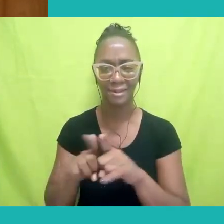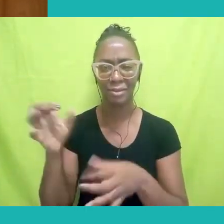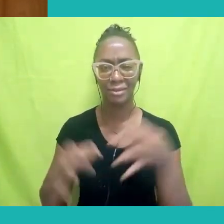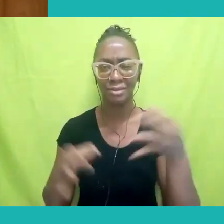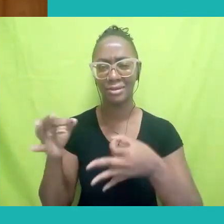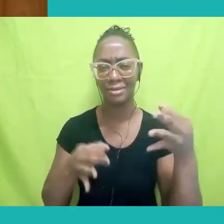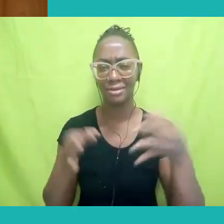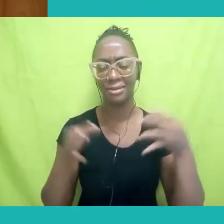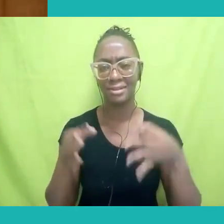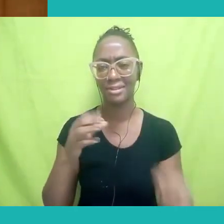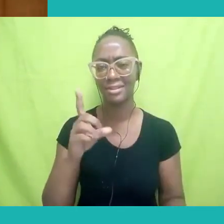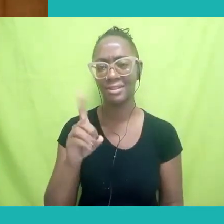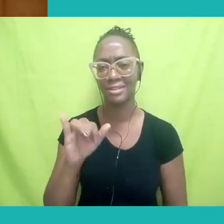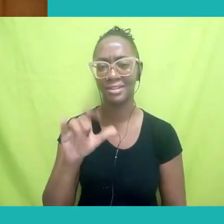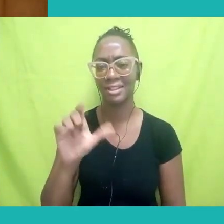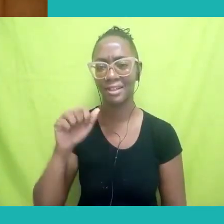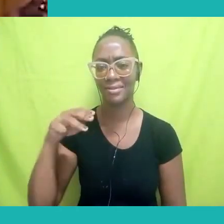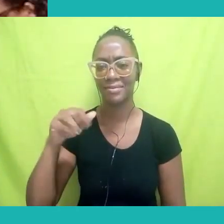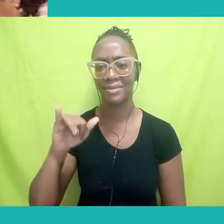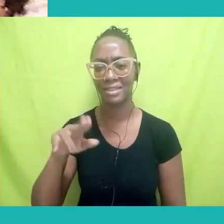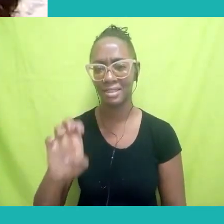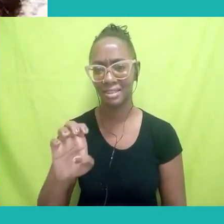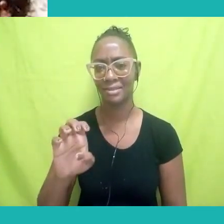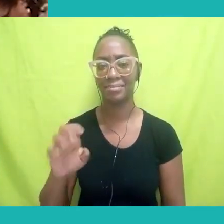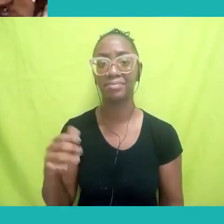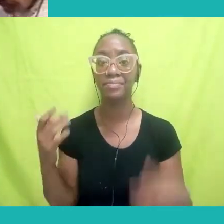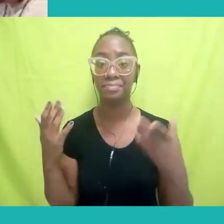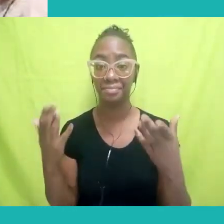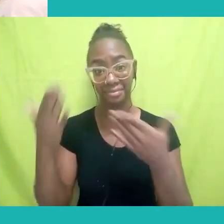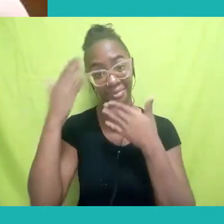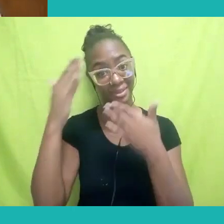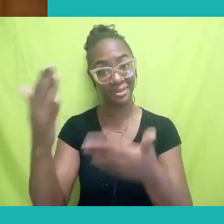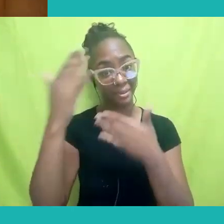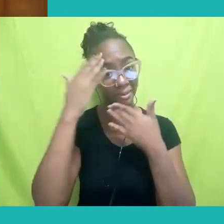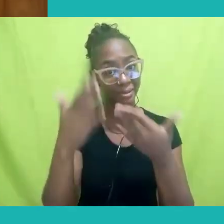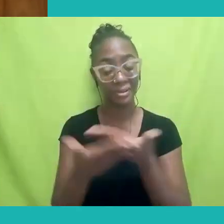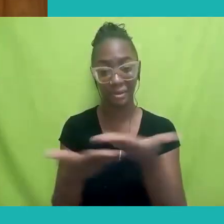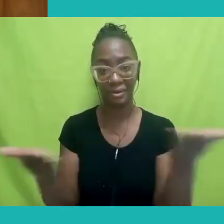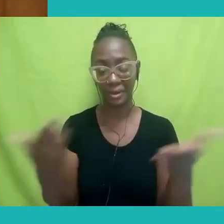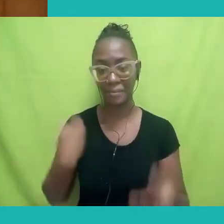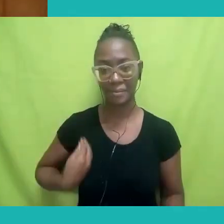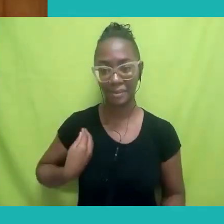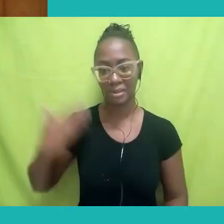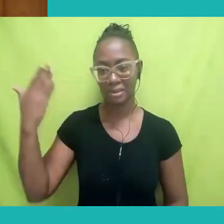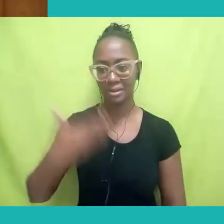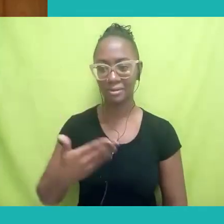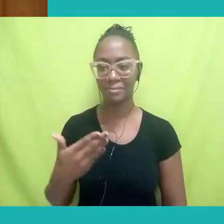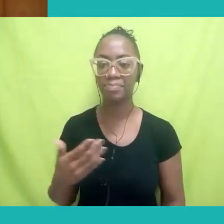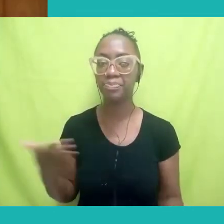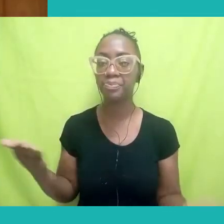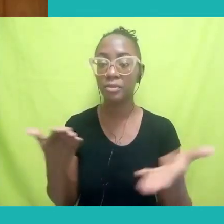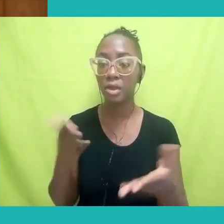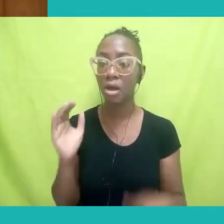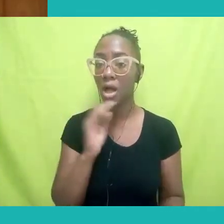Dinamene Nascimento Nunes, agradecendo a todos pela presença. E passo desde logo a palavra ao